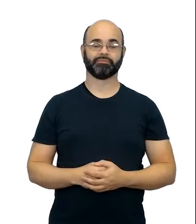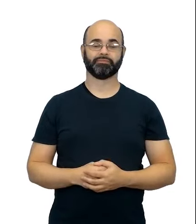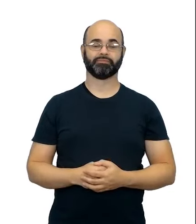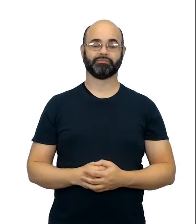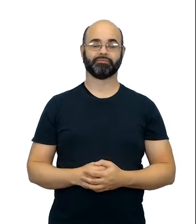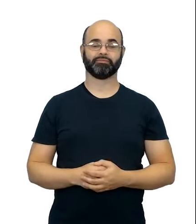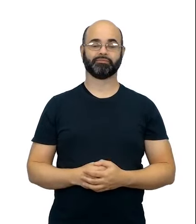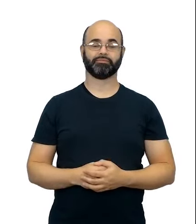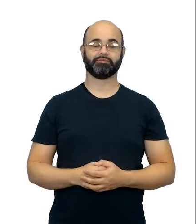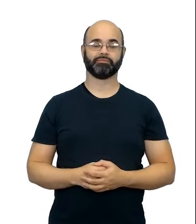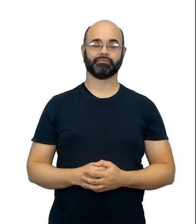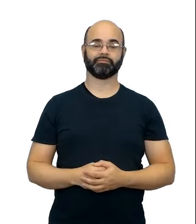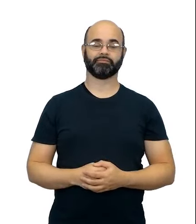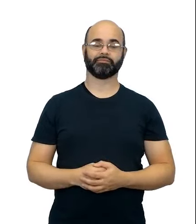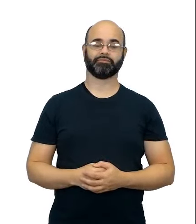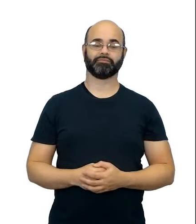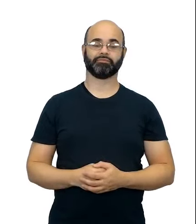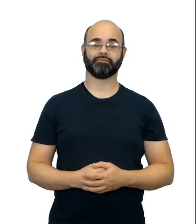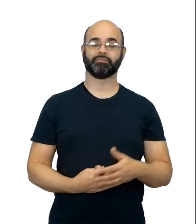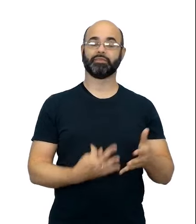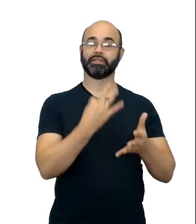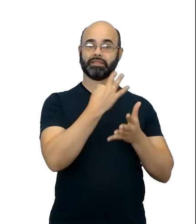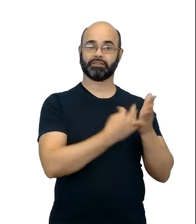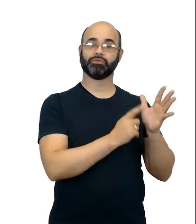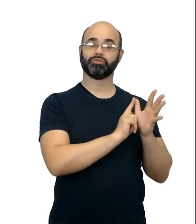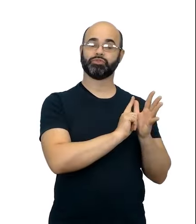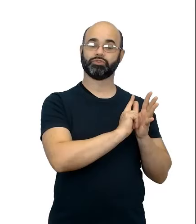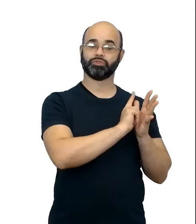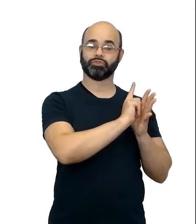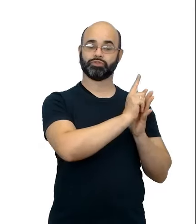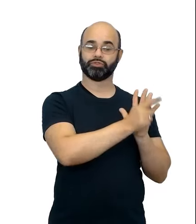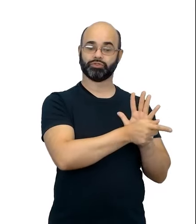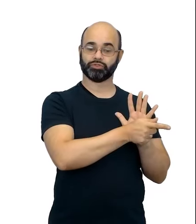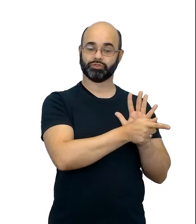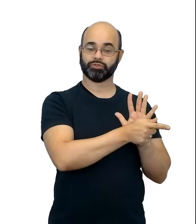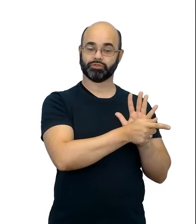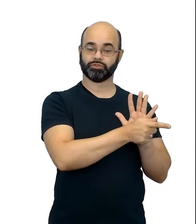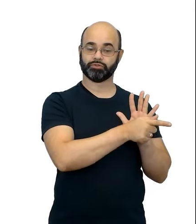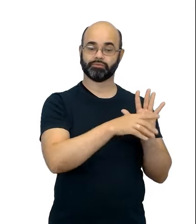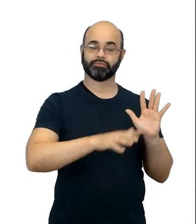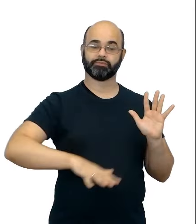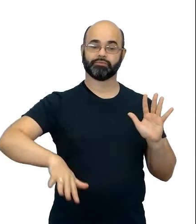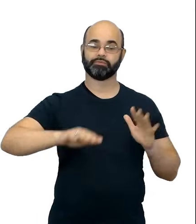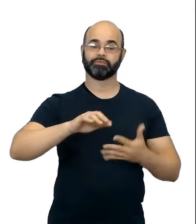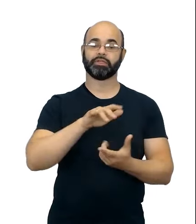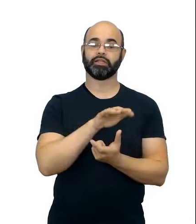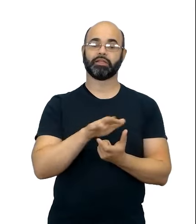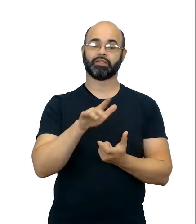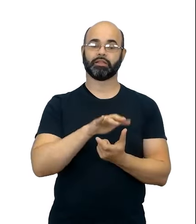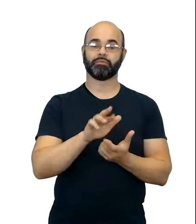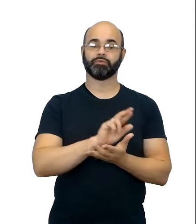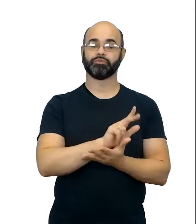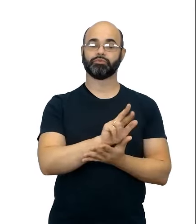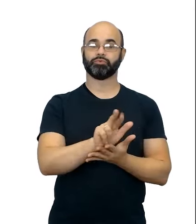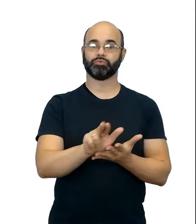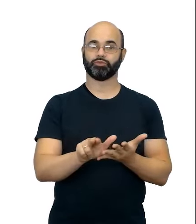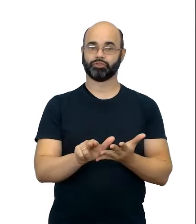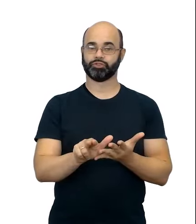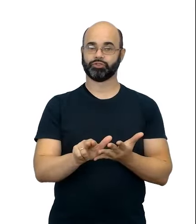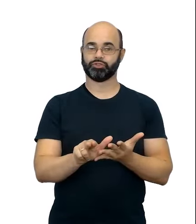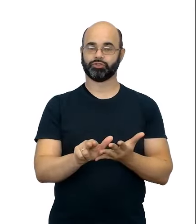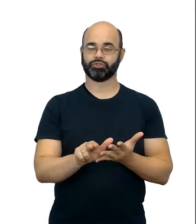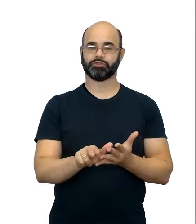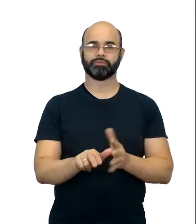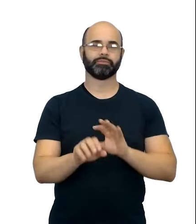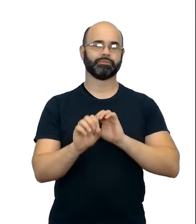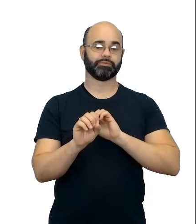permite-se compreender que os gêneros textuais ancoram-se no campo dos multiletramentos e devem ser ensinados por meio de atividades